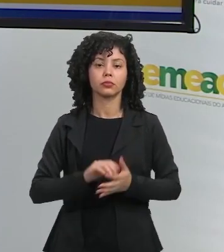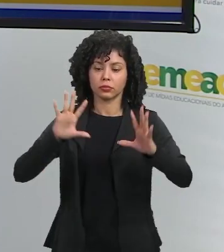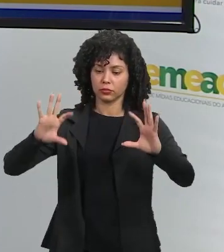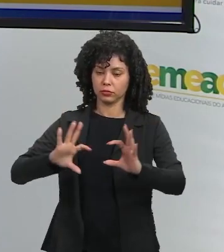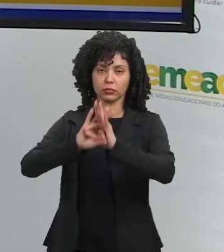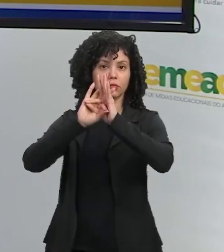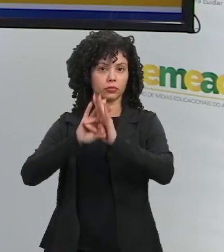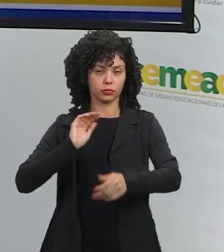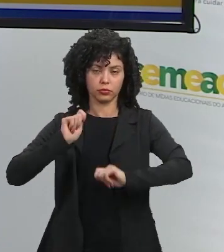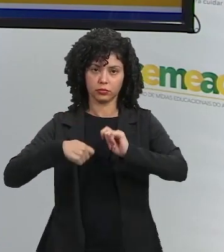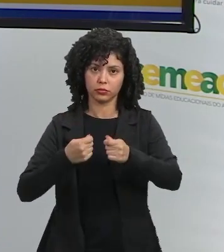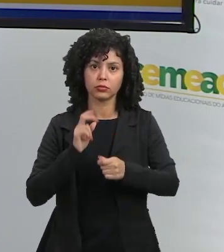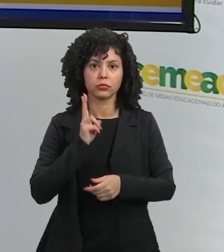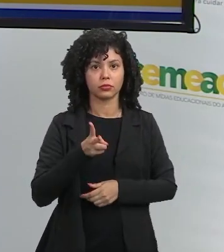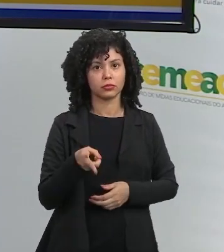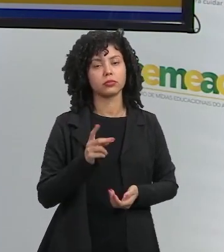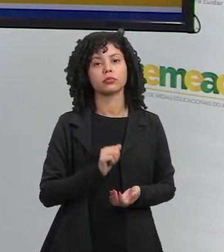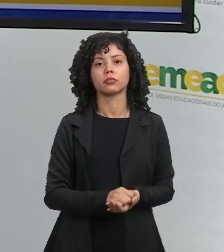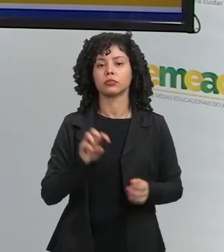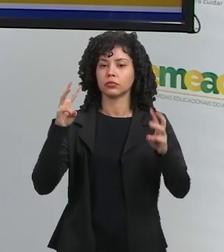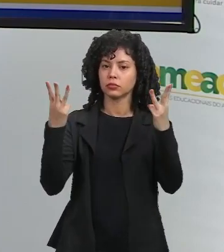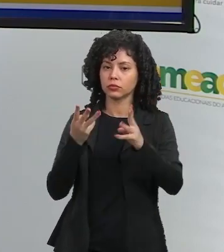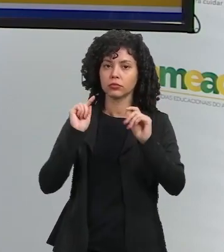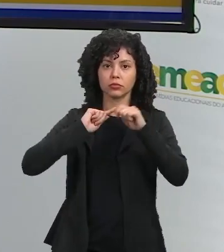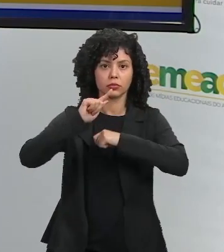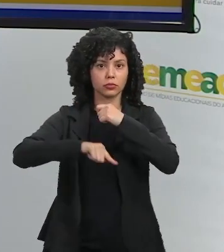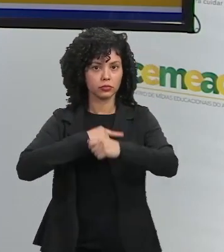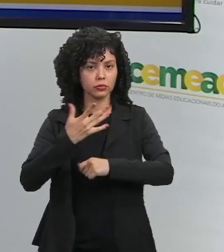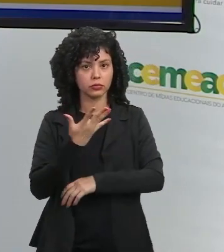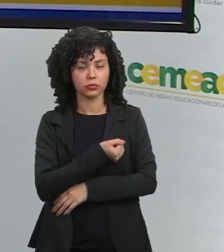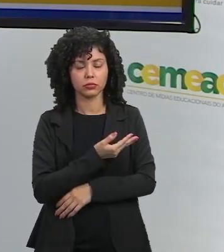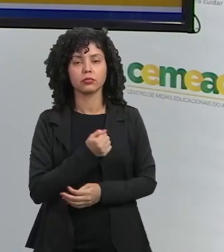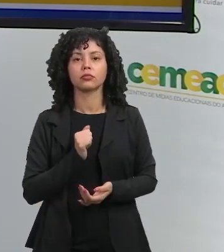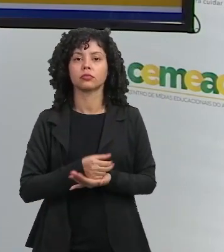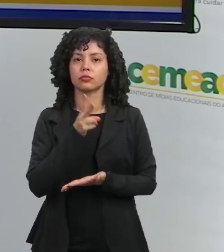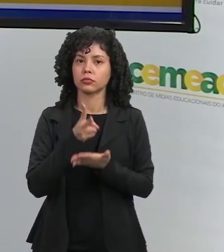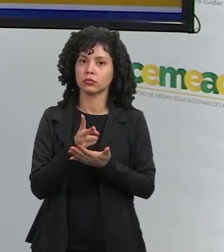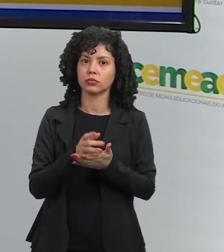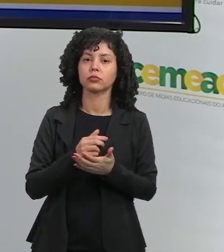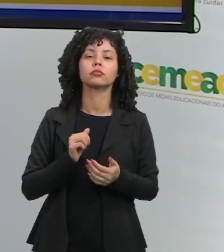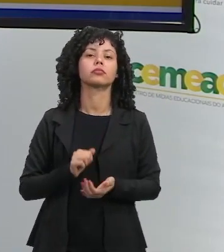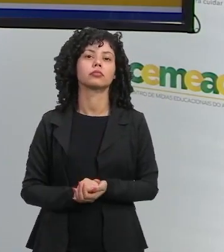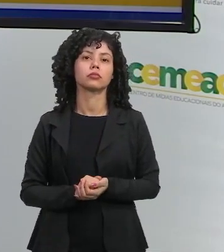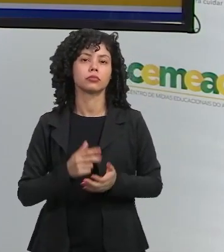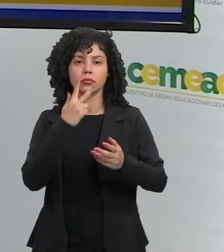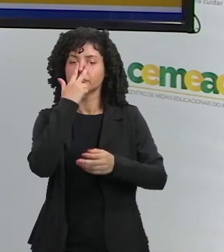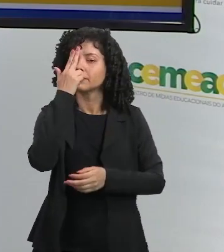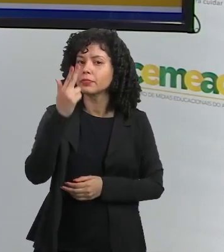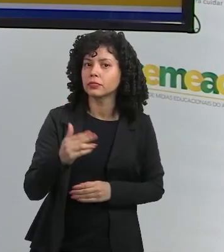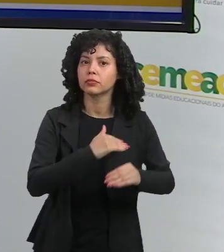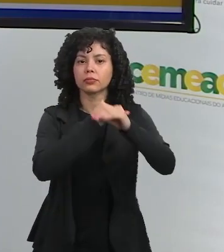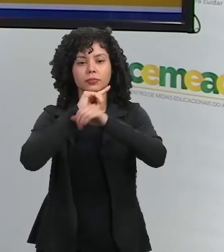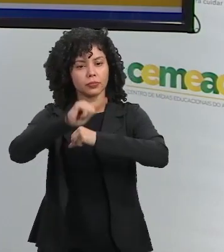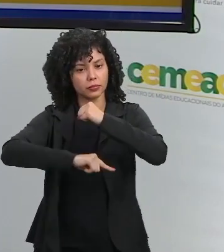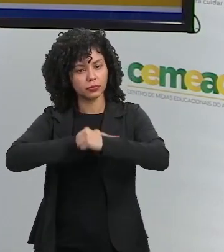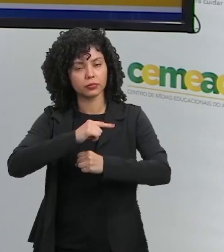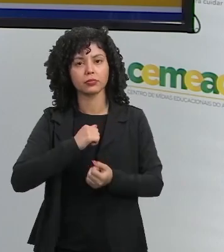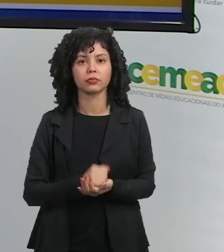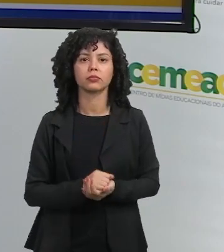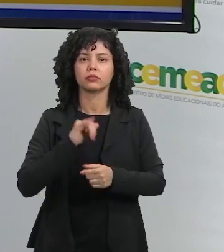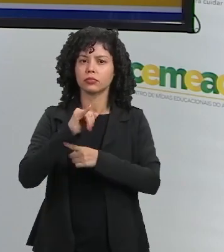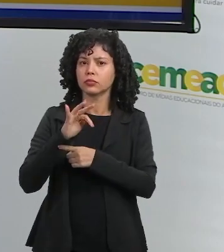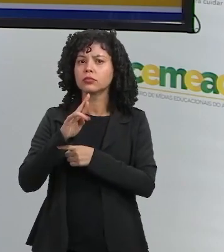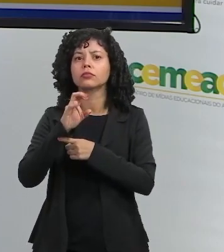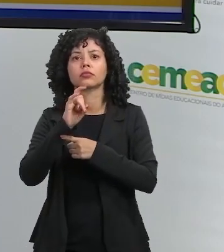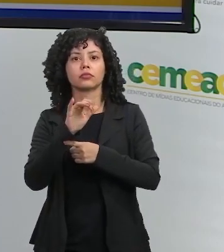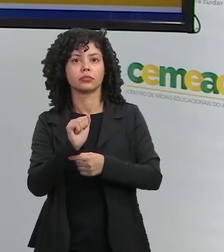atrelado a essa simbologia sempre vai ser a massa e o número atômico. E nós trabalhamos um pouco sobre as semelhanças atômicas.